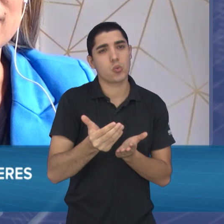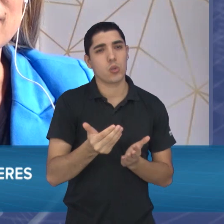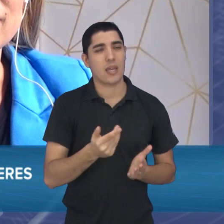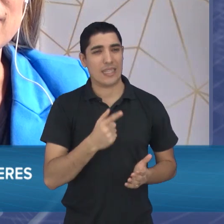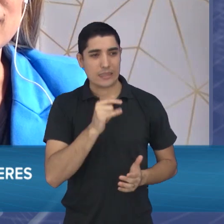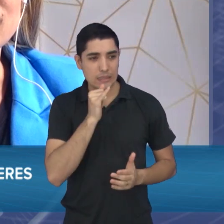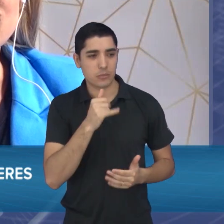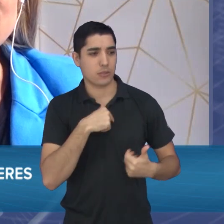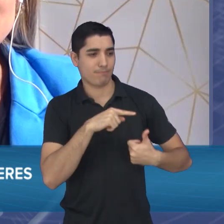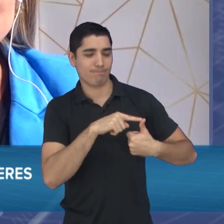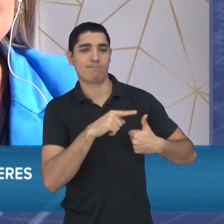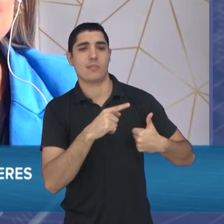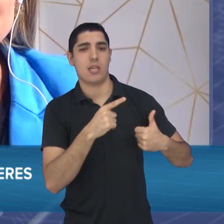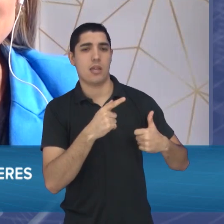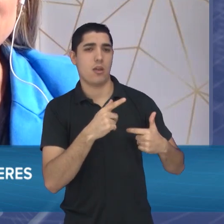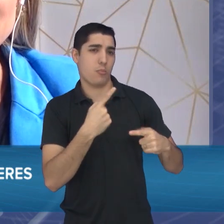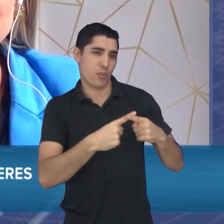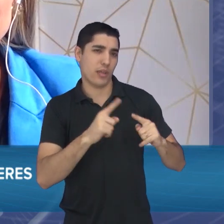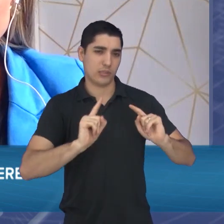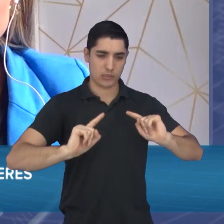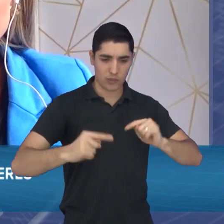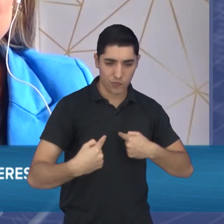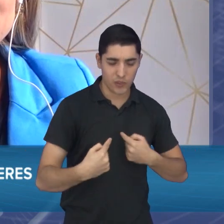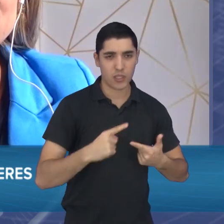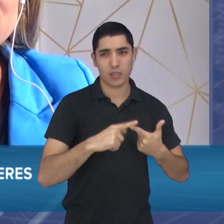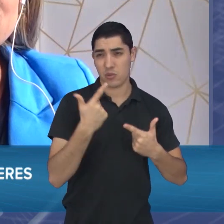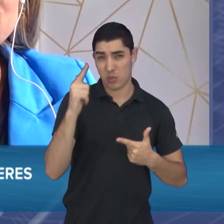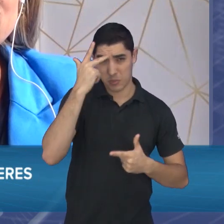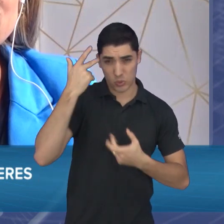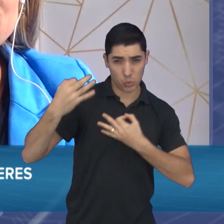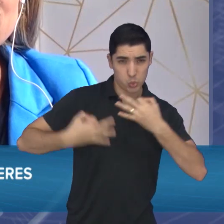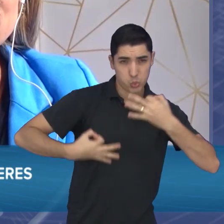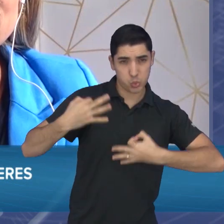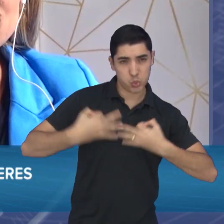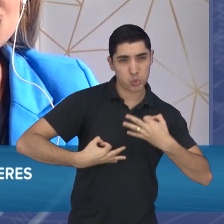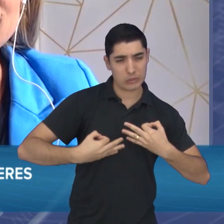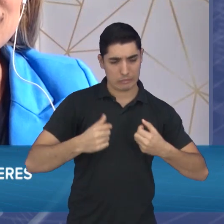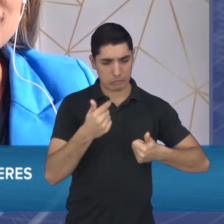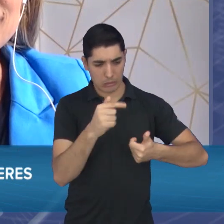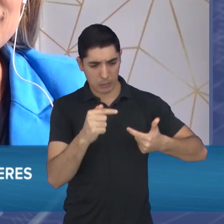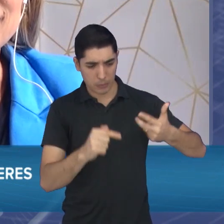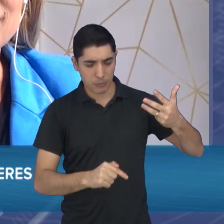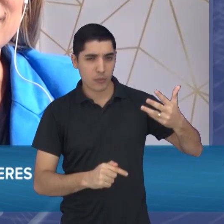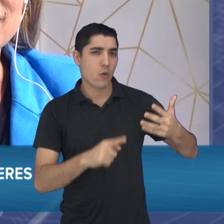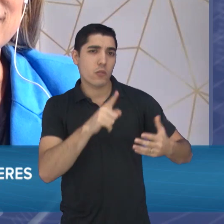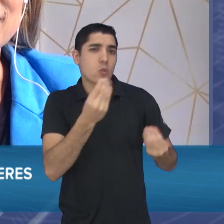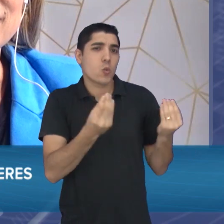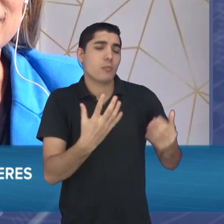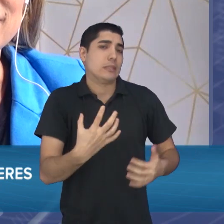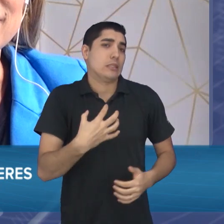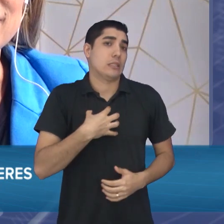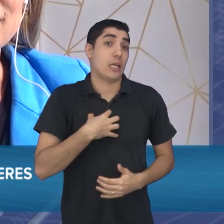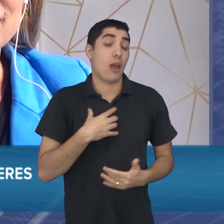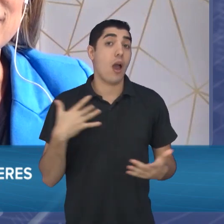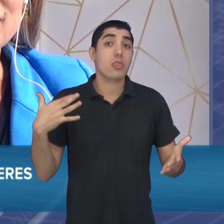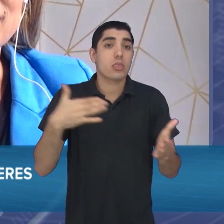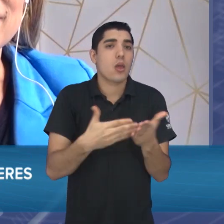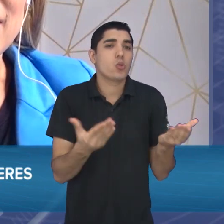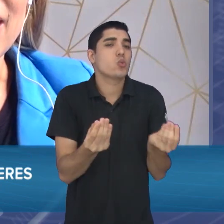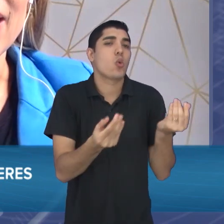enfrentar tudo isso? Toda essa questão, os desafios, julgamentos, vem tudo junto, né? Como foi e continua sendo para